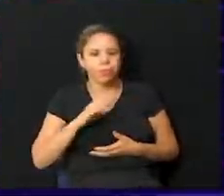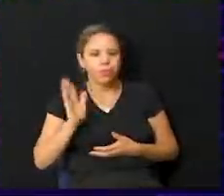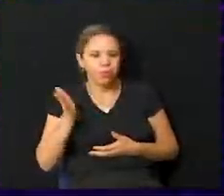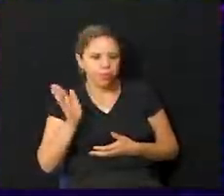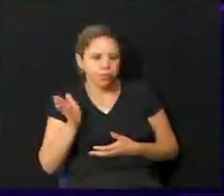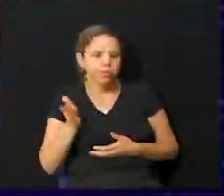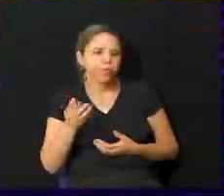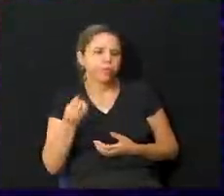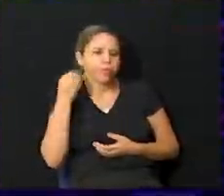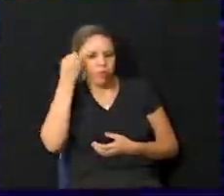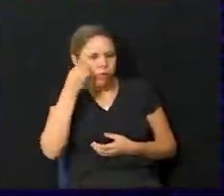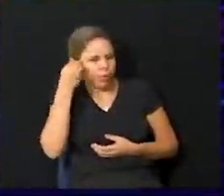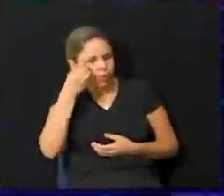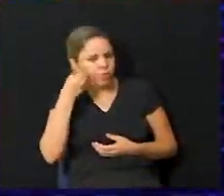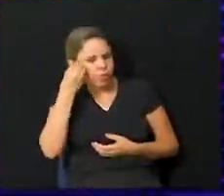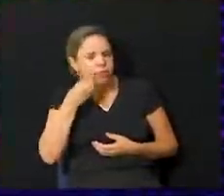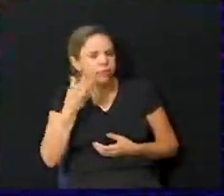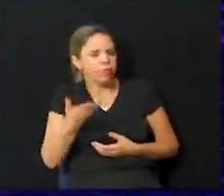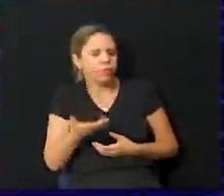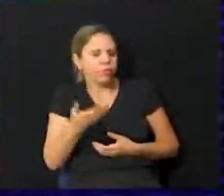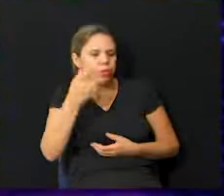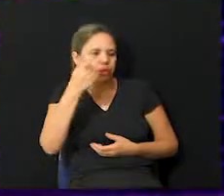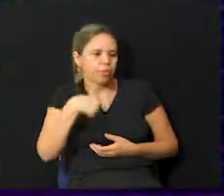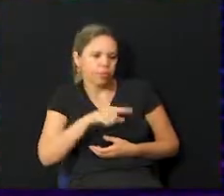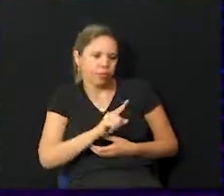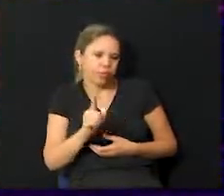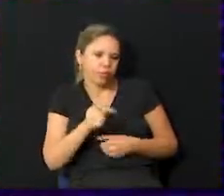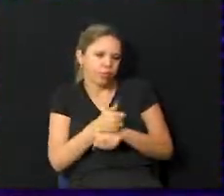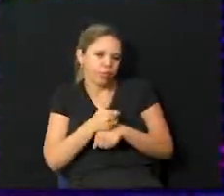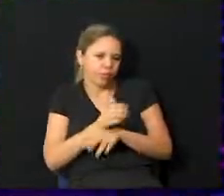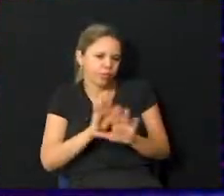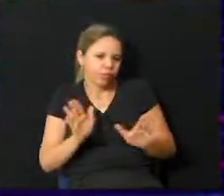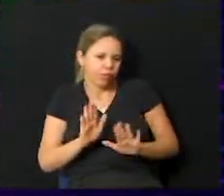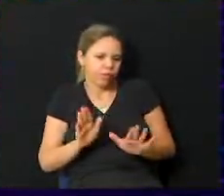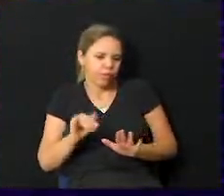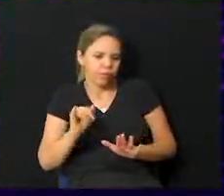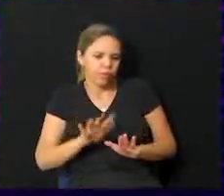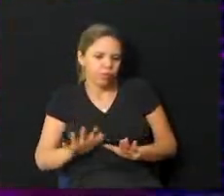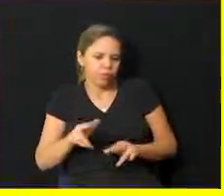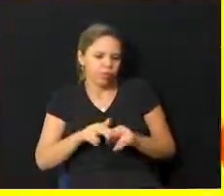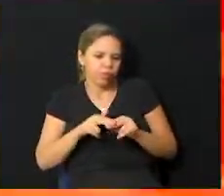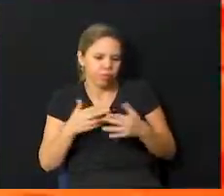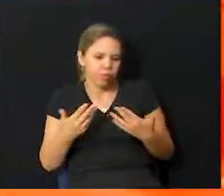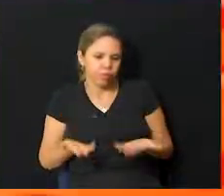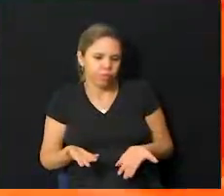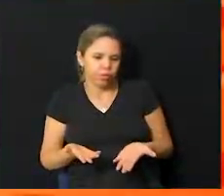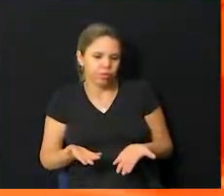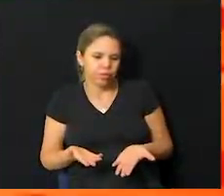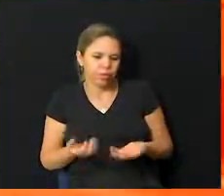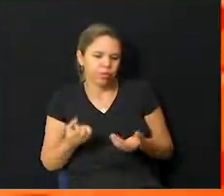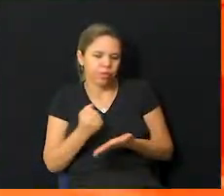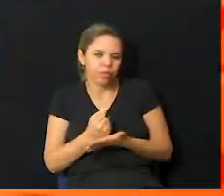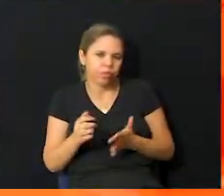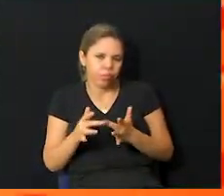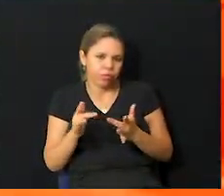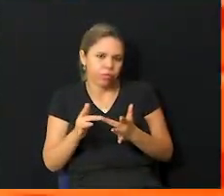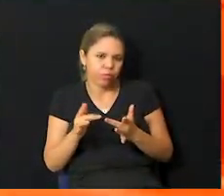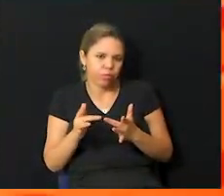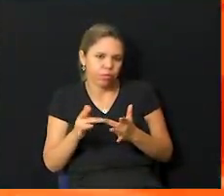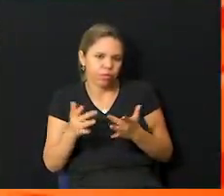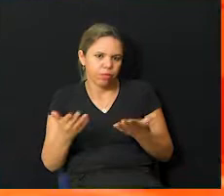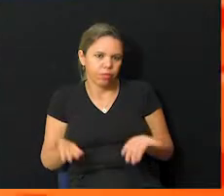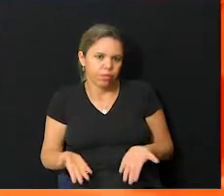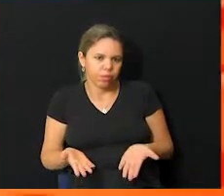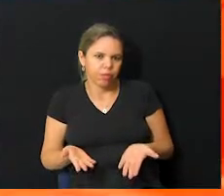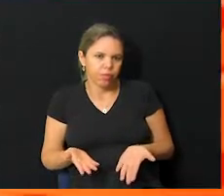já esse know-how, e, enfim, eu não sou especialista em ilustração, por isso eu contatei